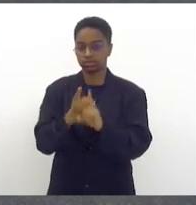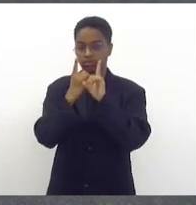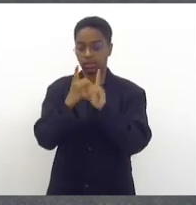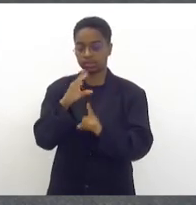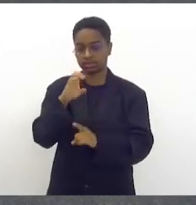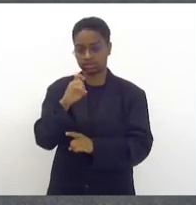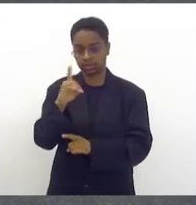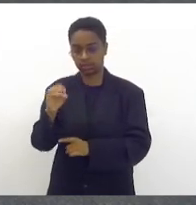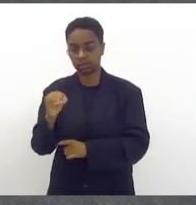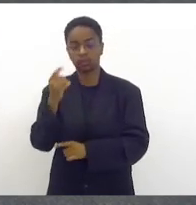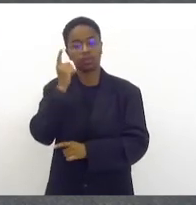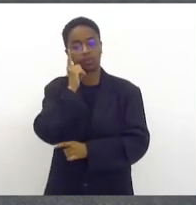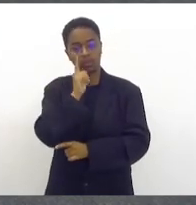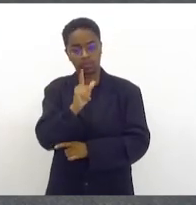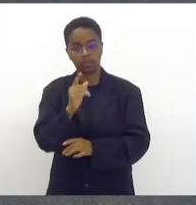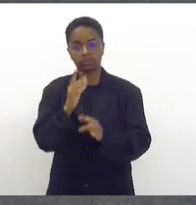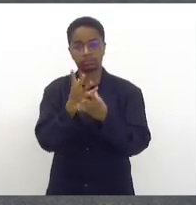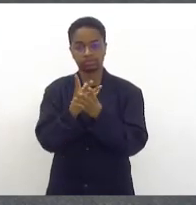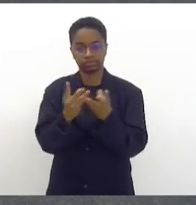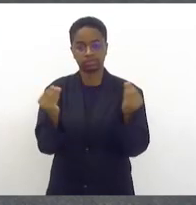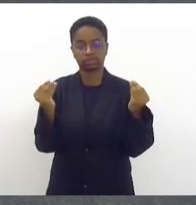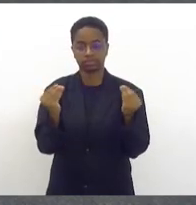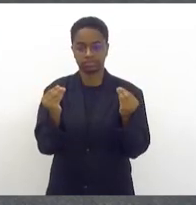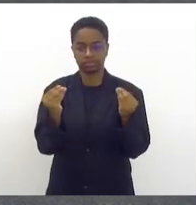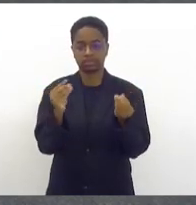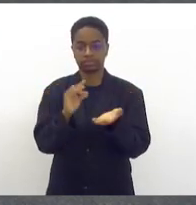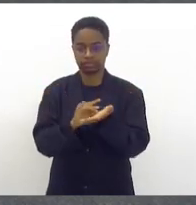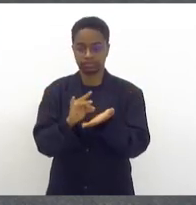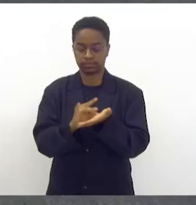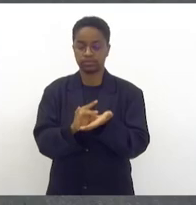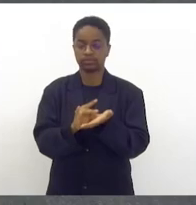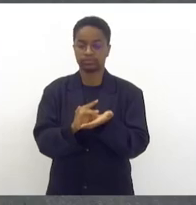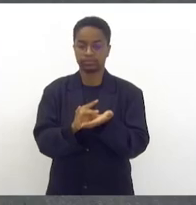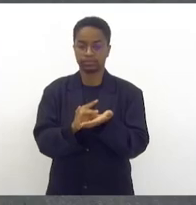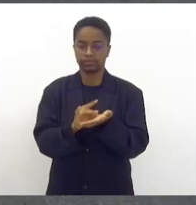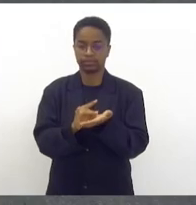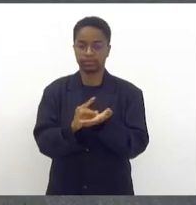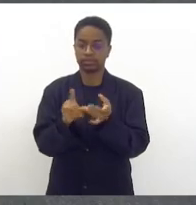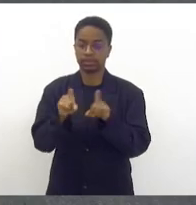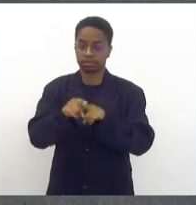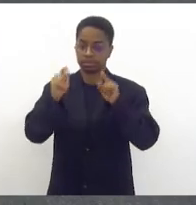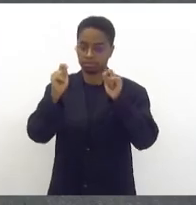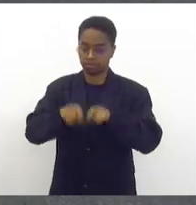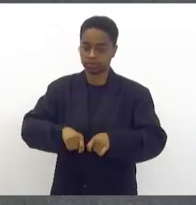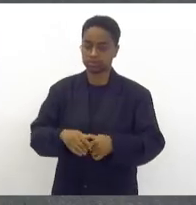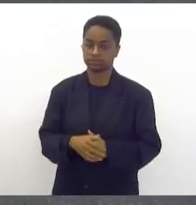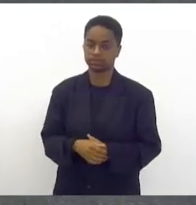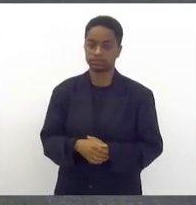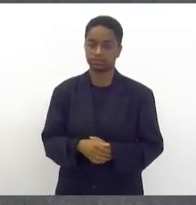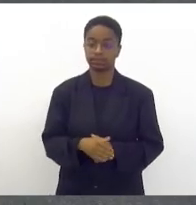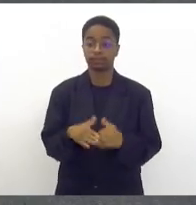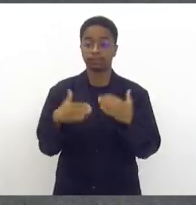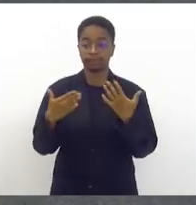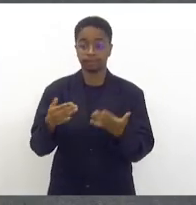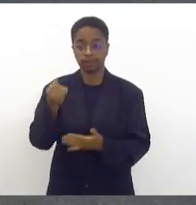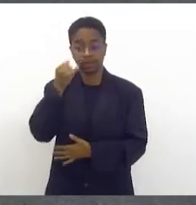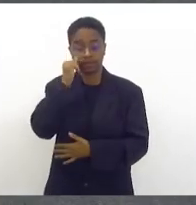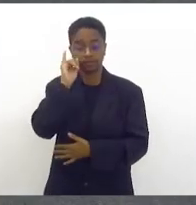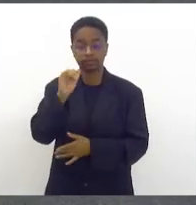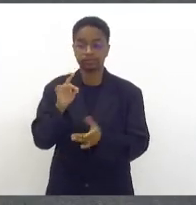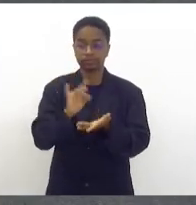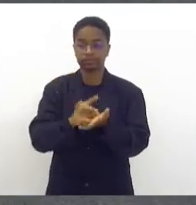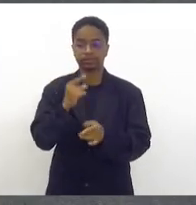preventivamente, a possibilidade de cura, ela é real e possível. Então, a prevenção é um